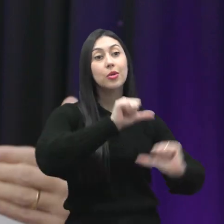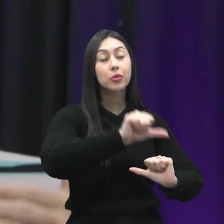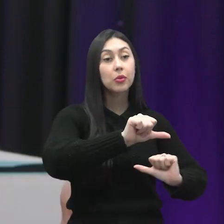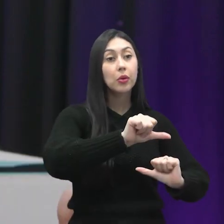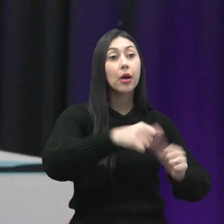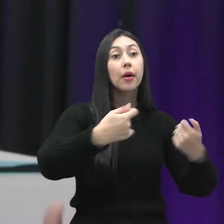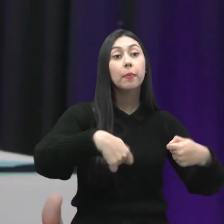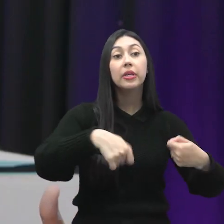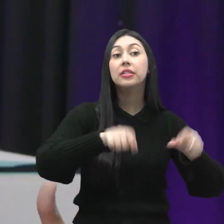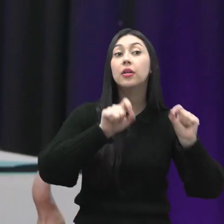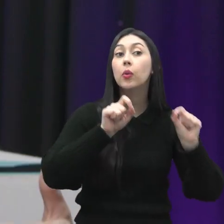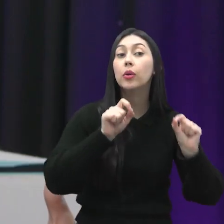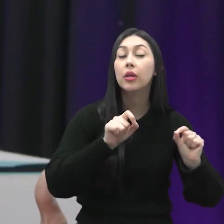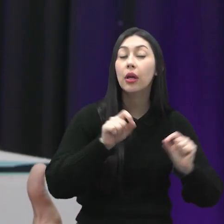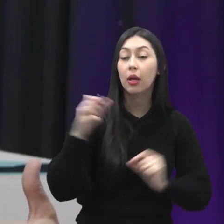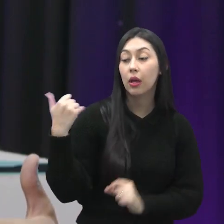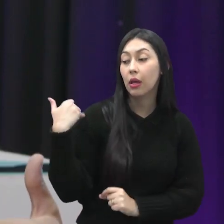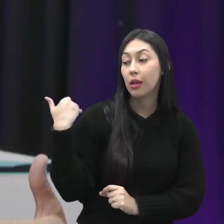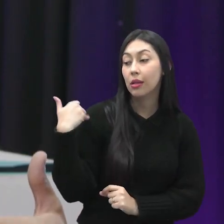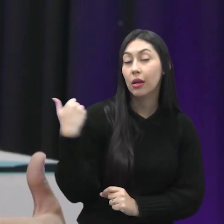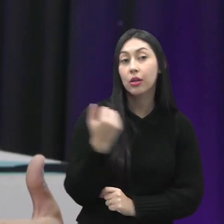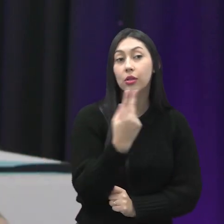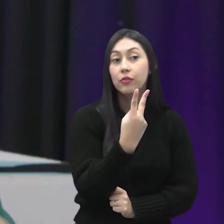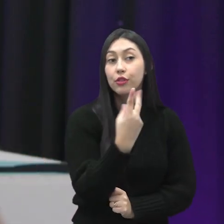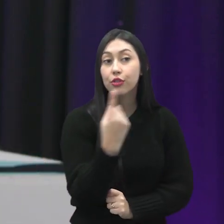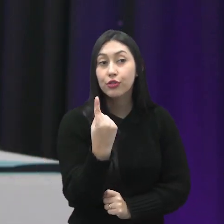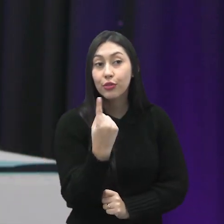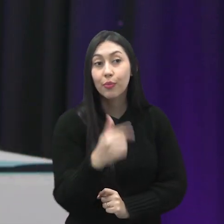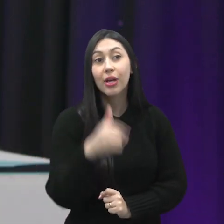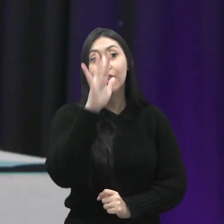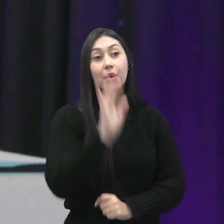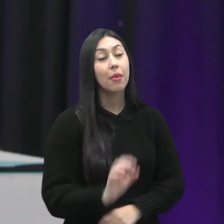que o homem ele pode fazer a vasectomia a partir dos 21 anos